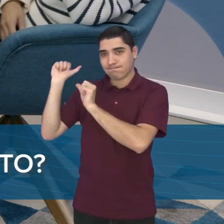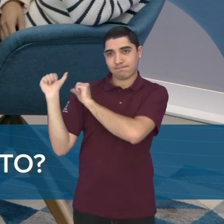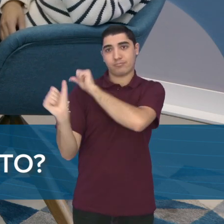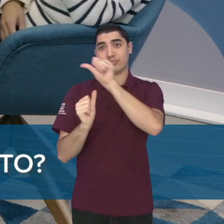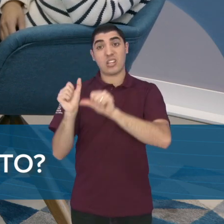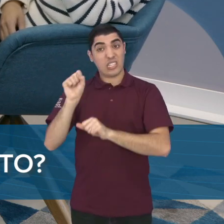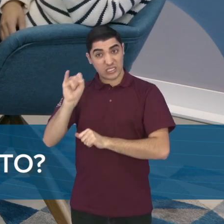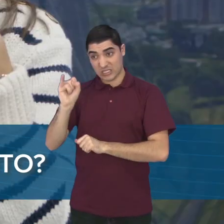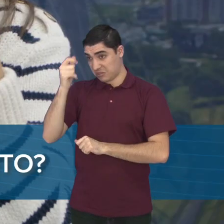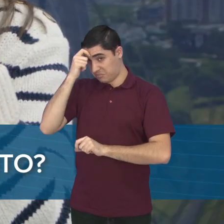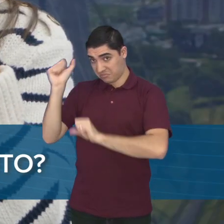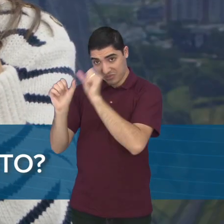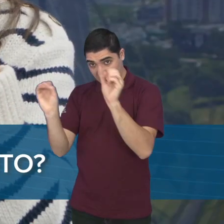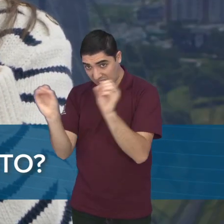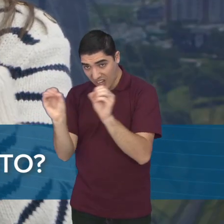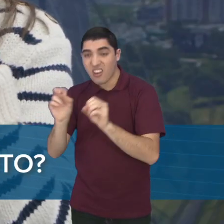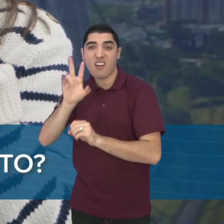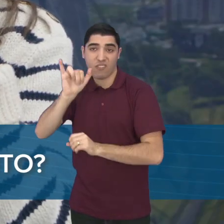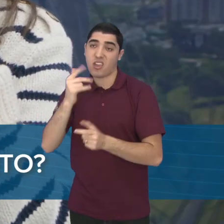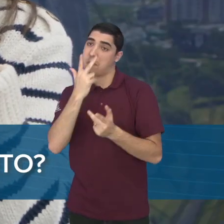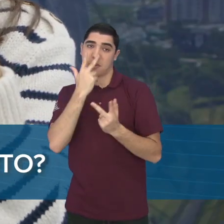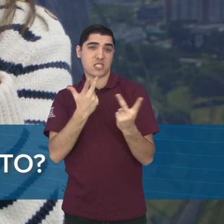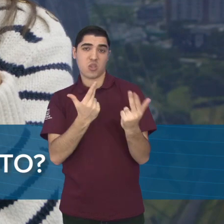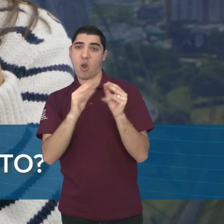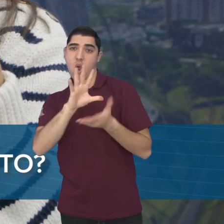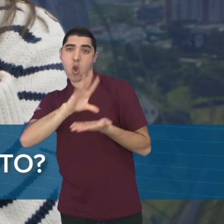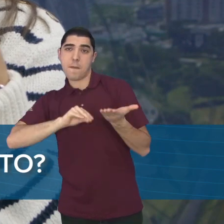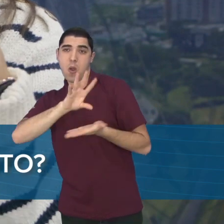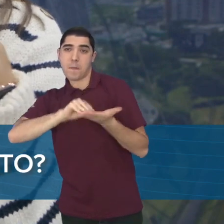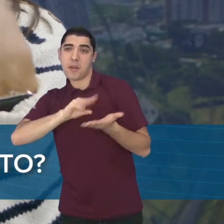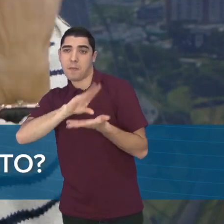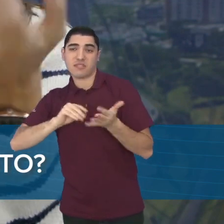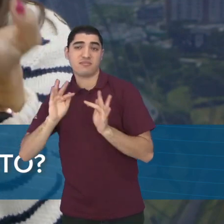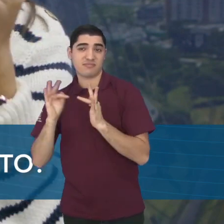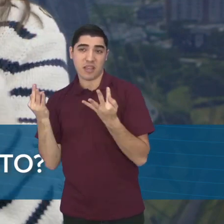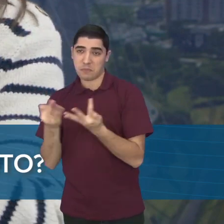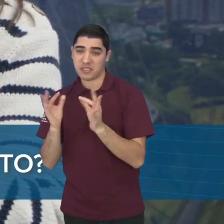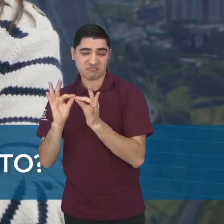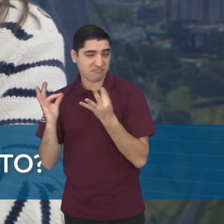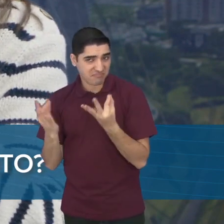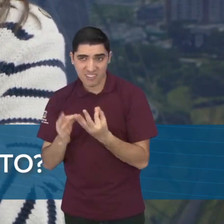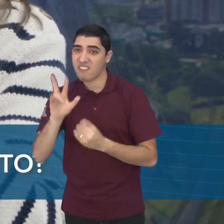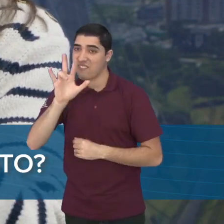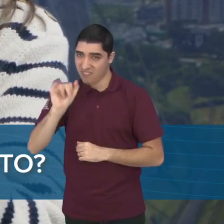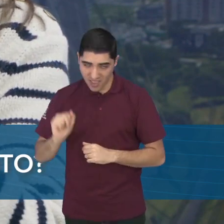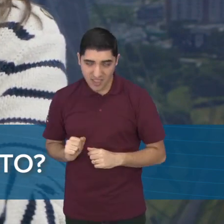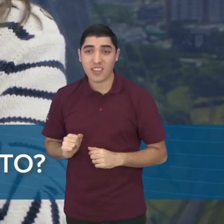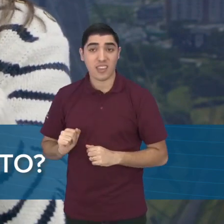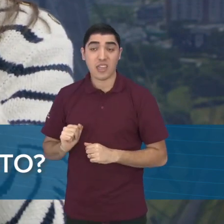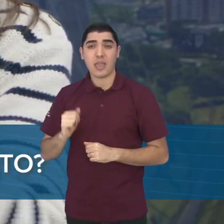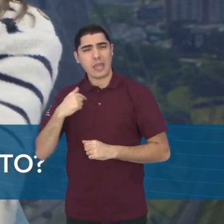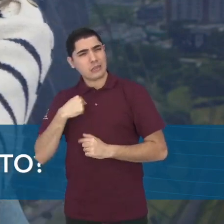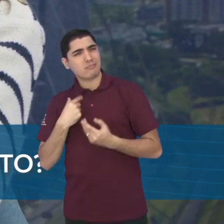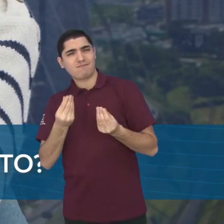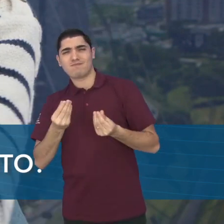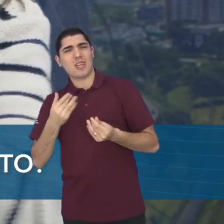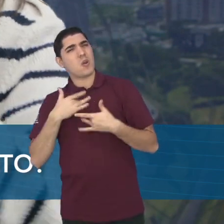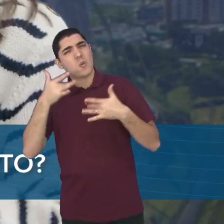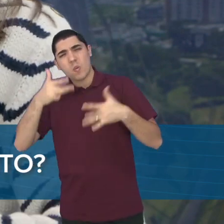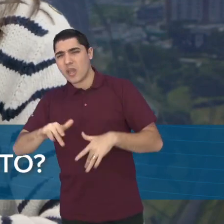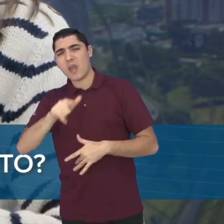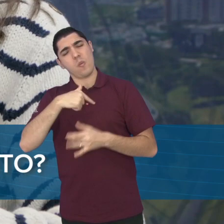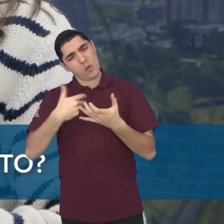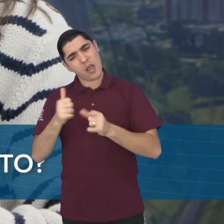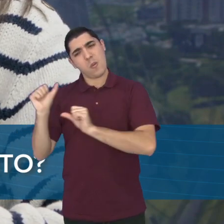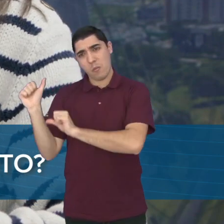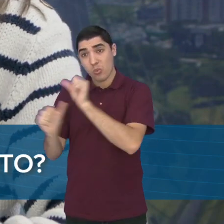A partir do momento que você passa a ter essa consciência, e aí você vai avaliar, né, se faz sentido ou não, não faz sentido, não quero, né, e aí